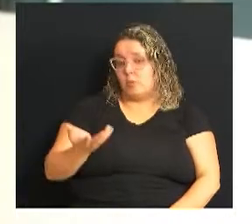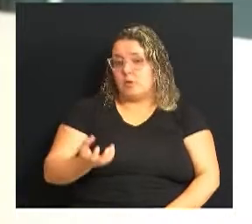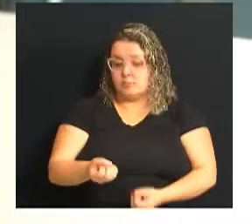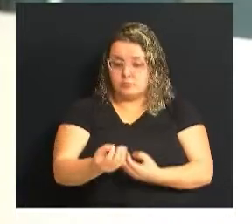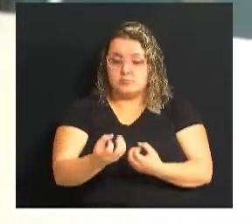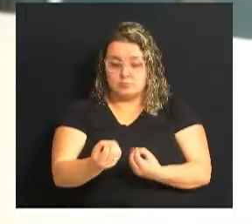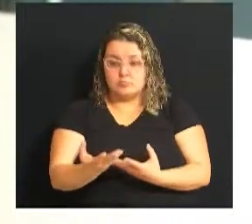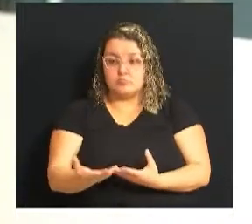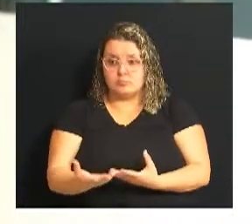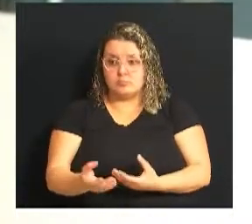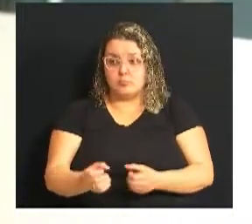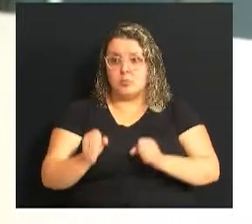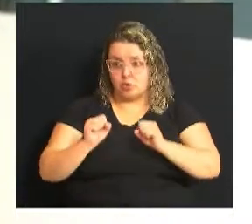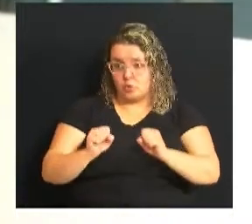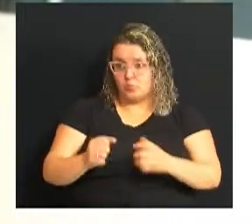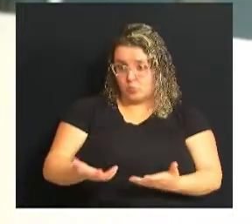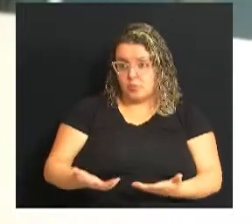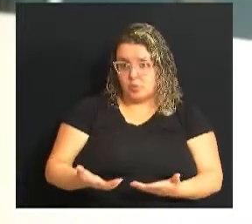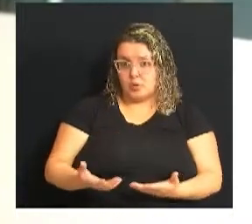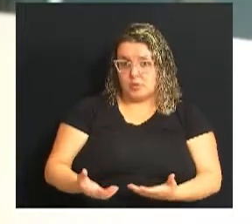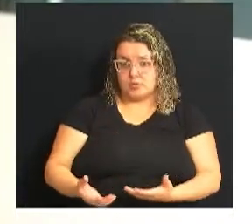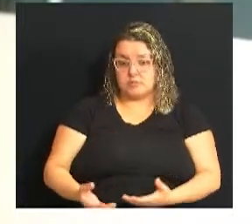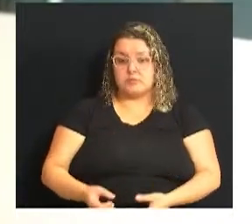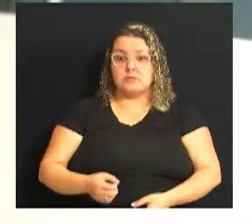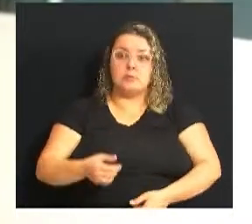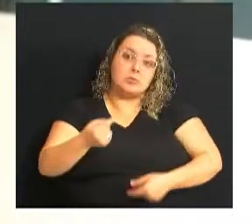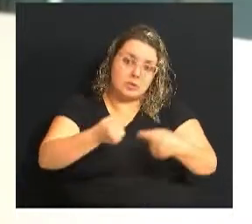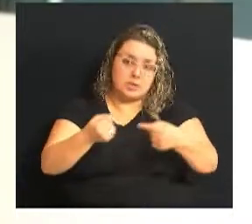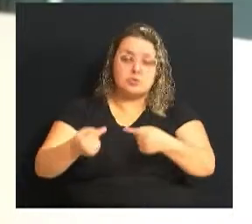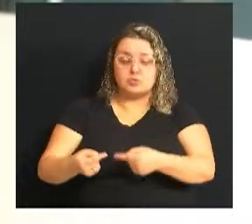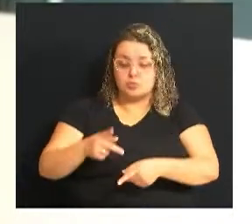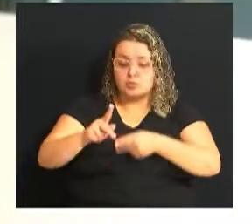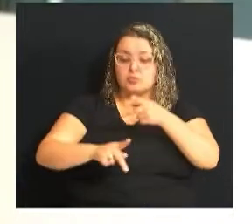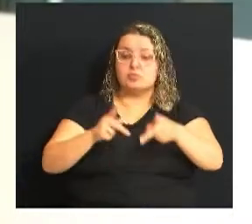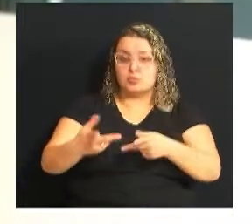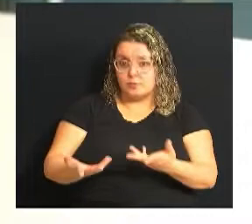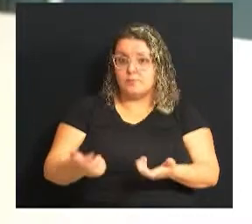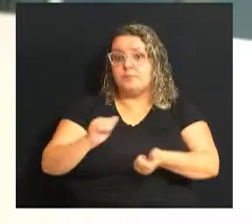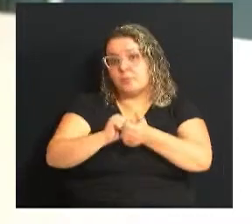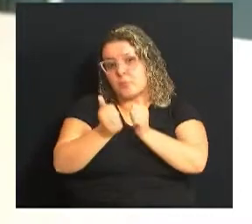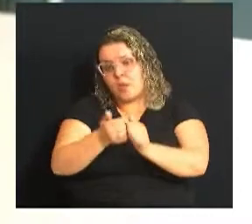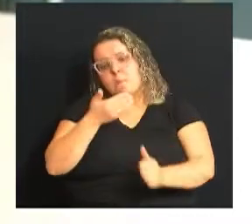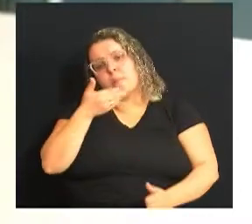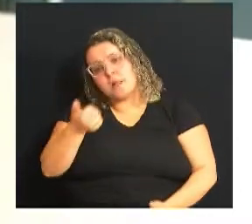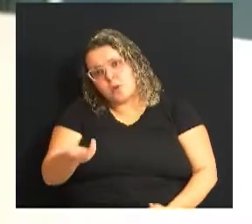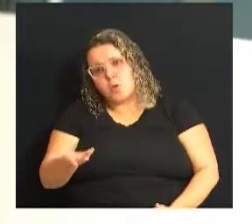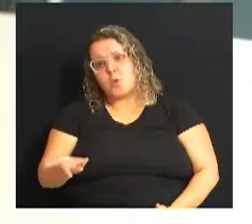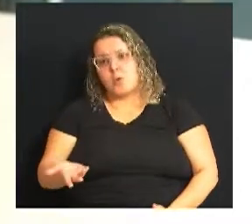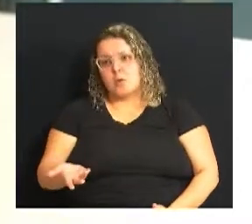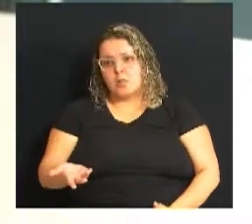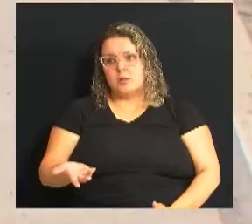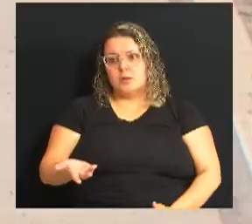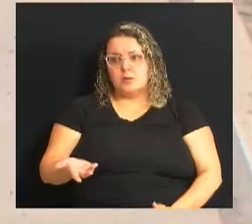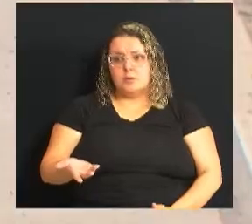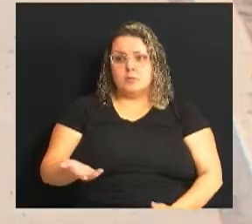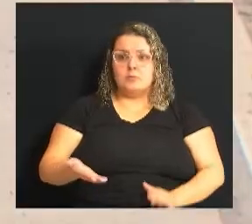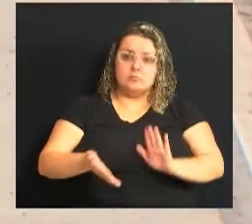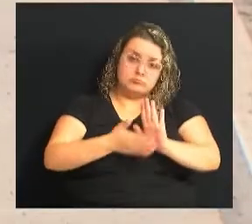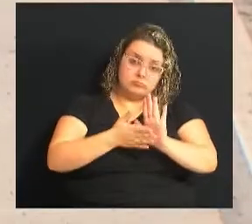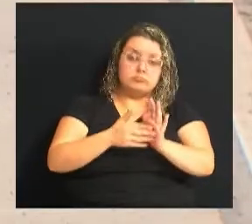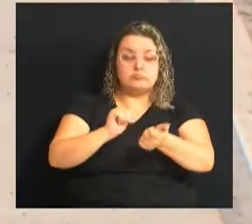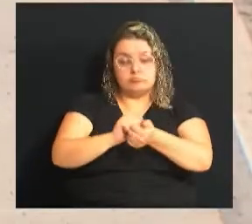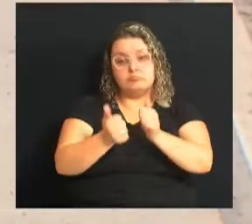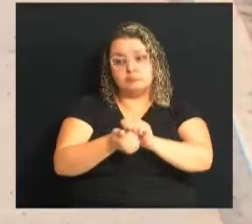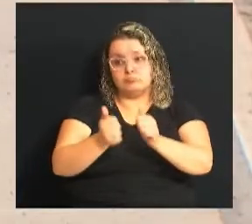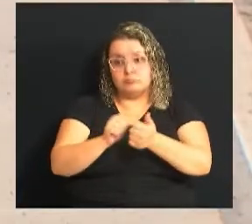modo que possamos, de posse dessas informações, discutir com a população e adequar melhor, fazer a proposta de adequação dessas linhas